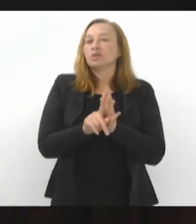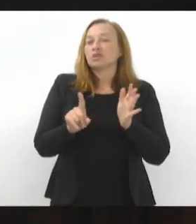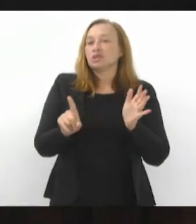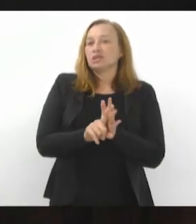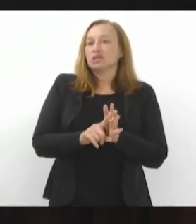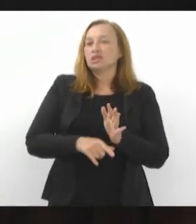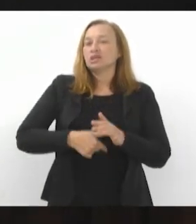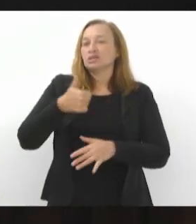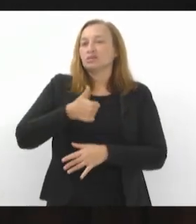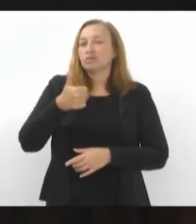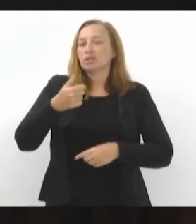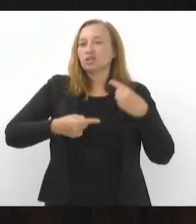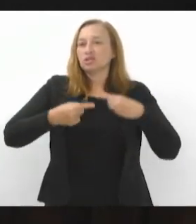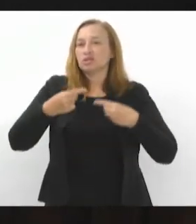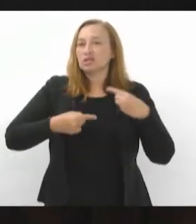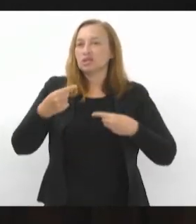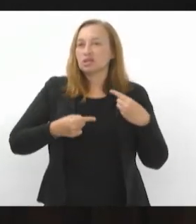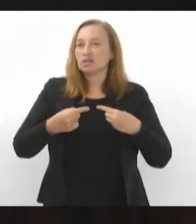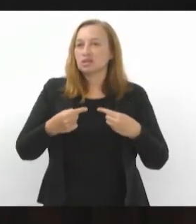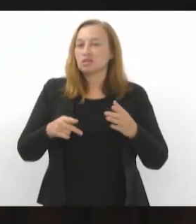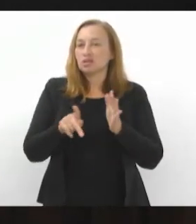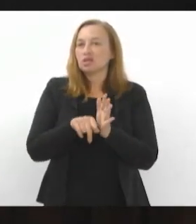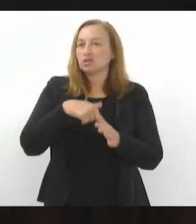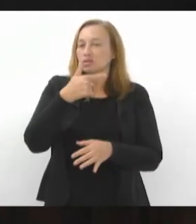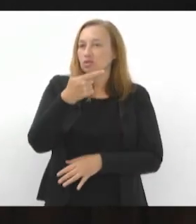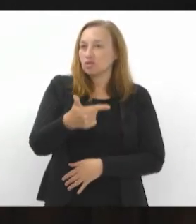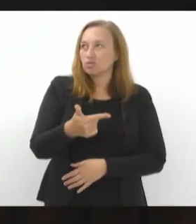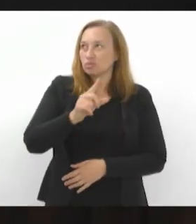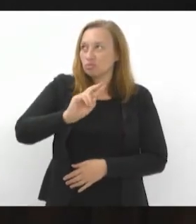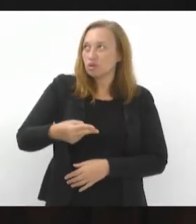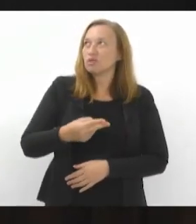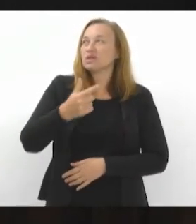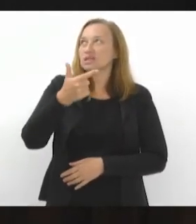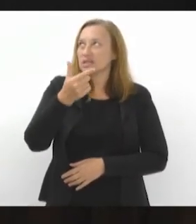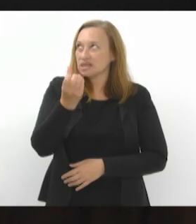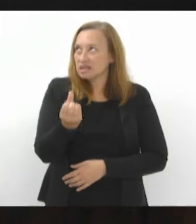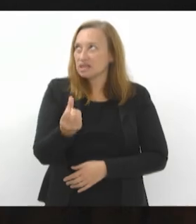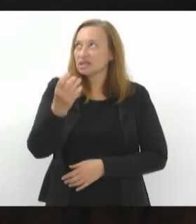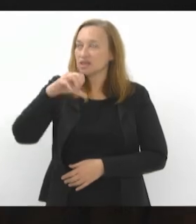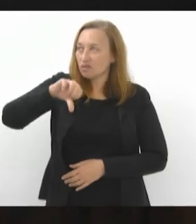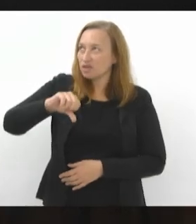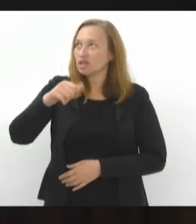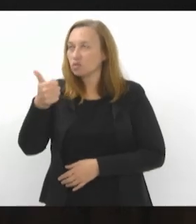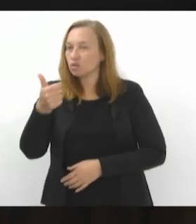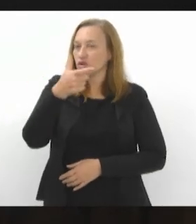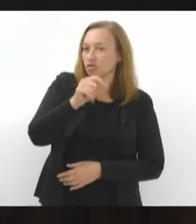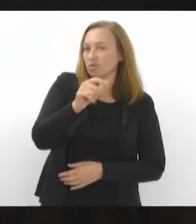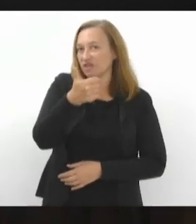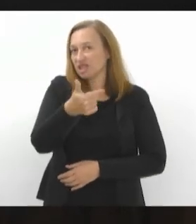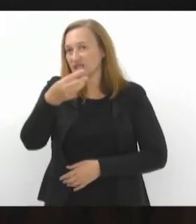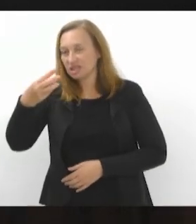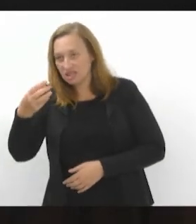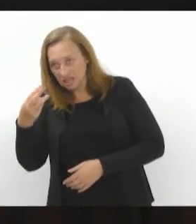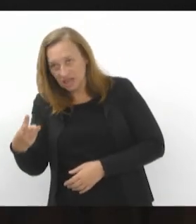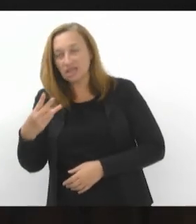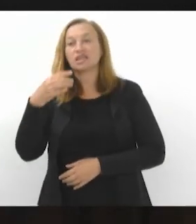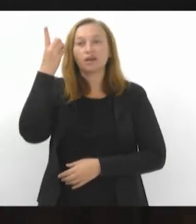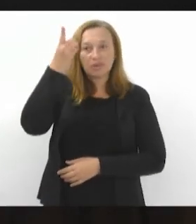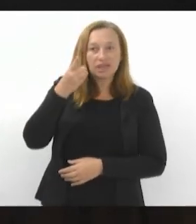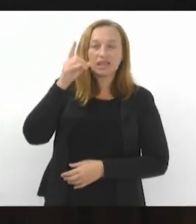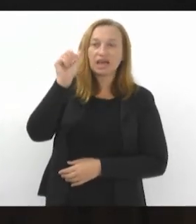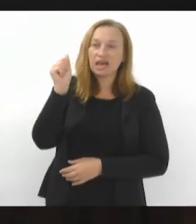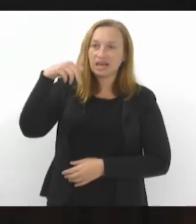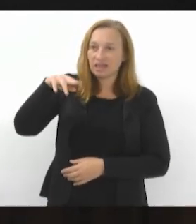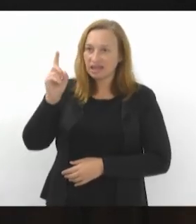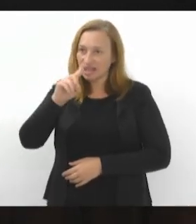Anuncio em primeira discussão projeto de lei número 2691 de 2023, de autoria do deputado Andrezinho